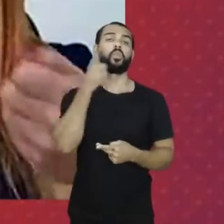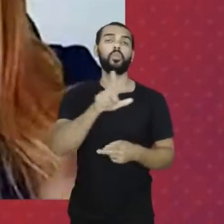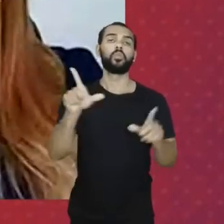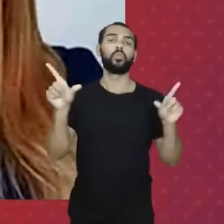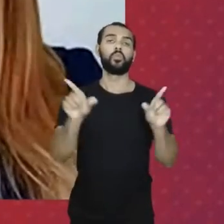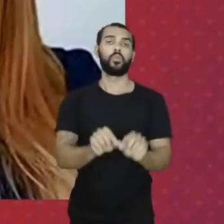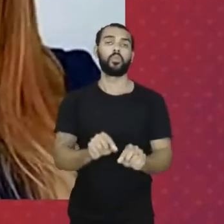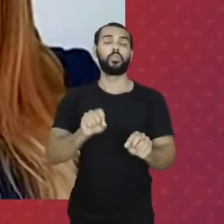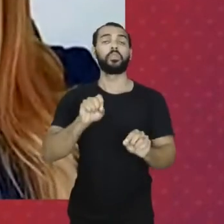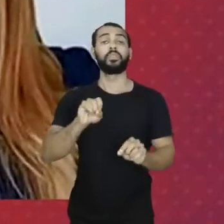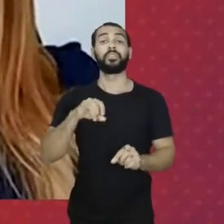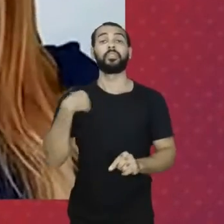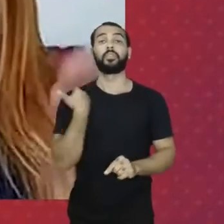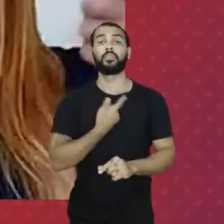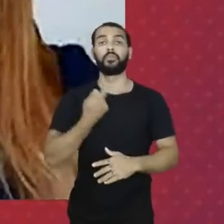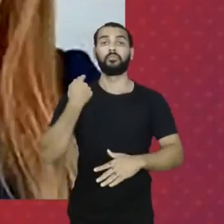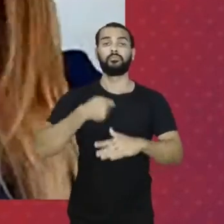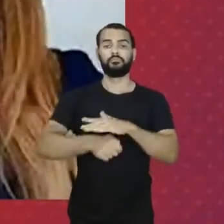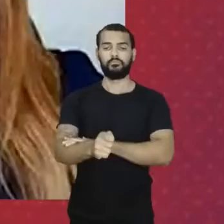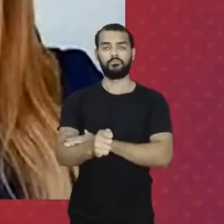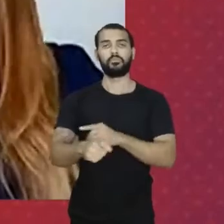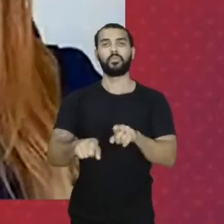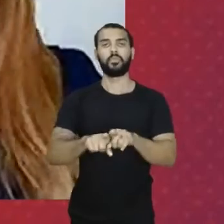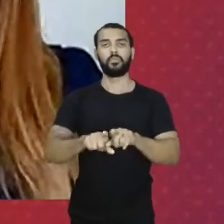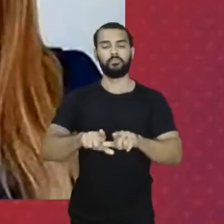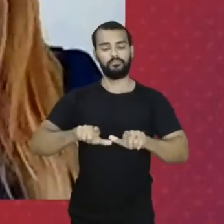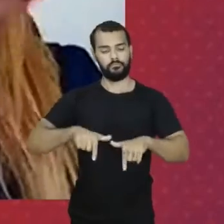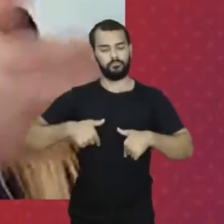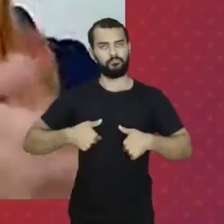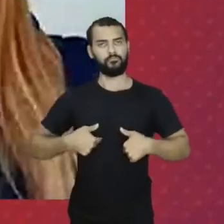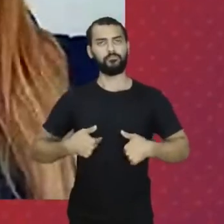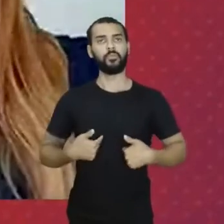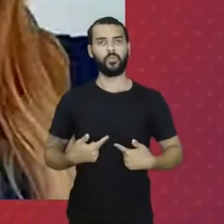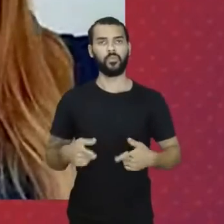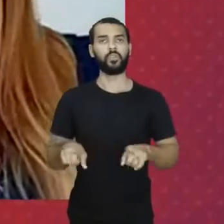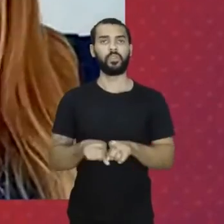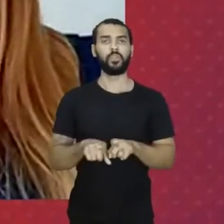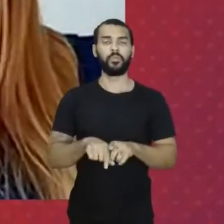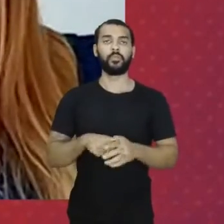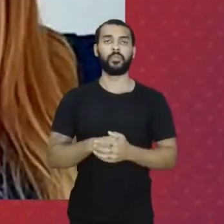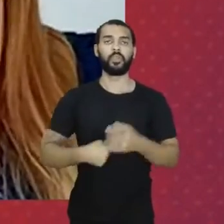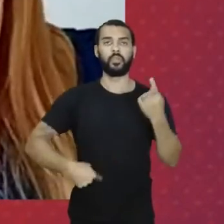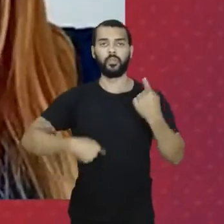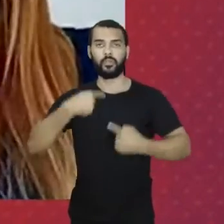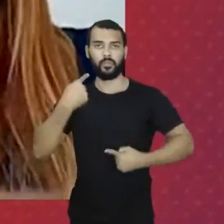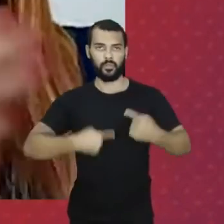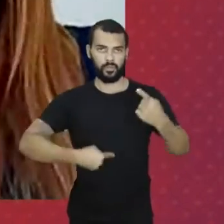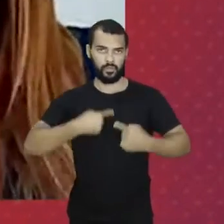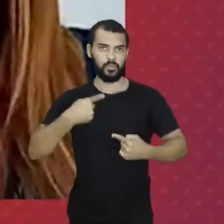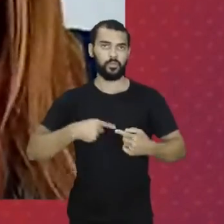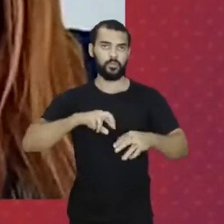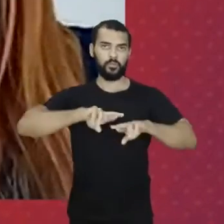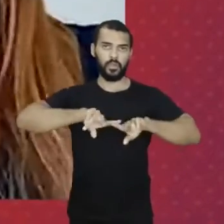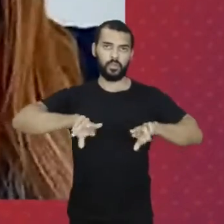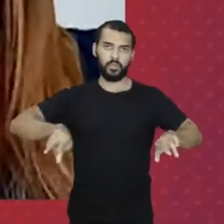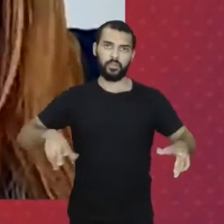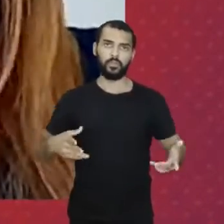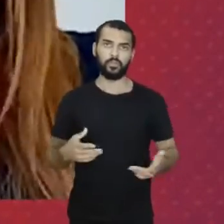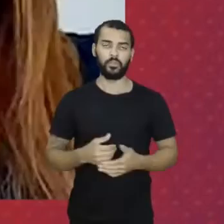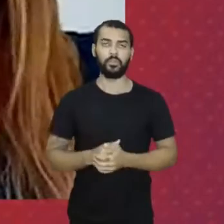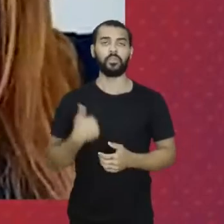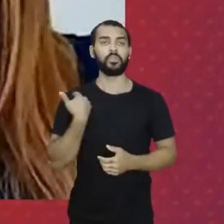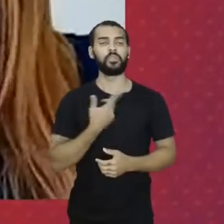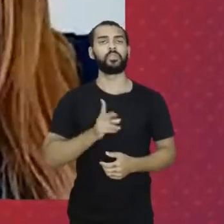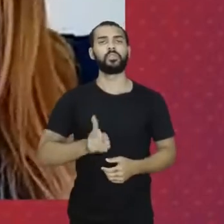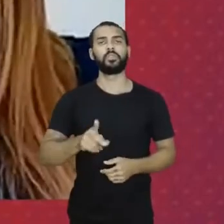quando a gente investe e a gente enfrenta debates tão importantes como debates de gênero e sexualidade. A gente segue contando com